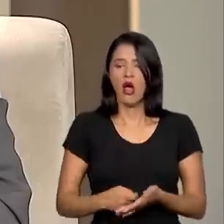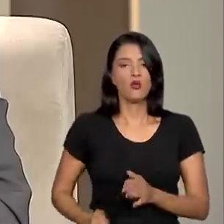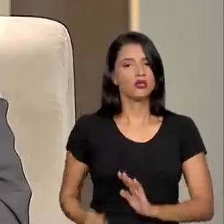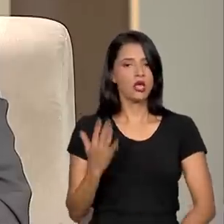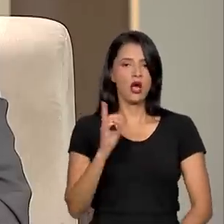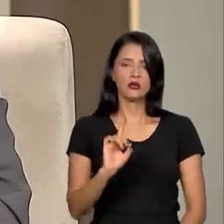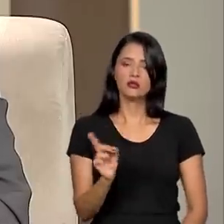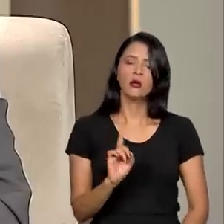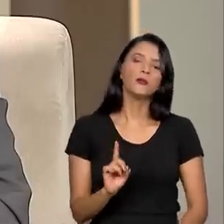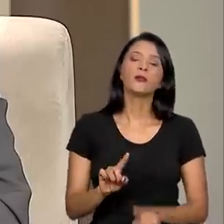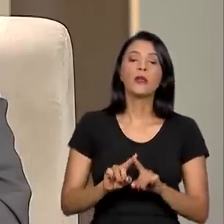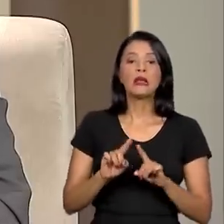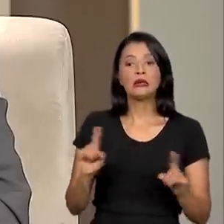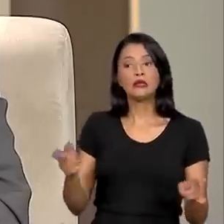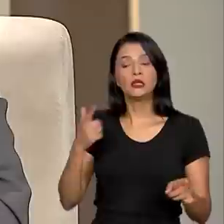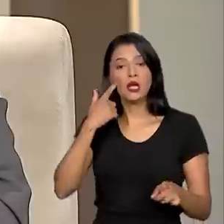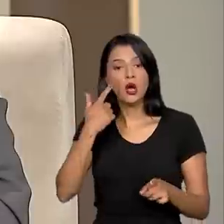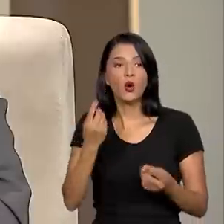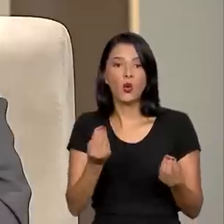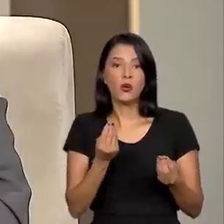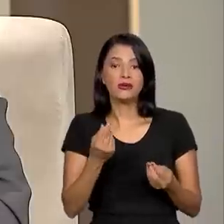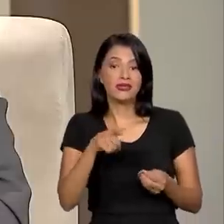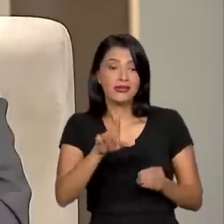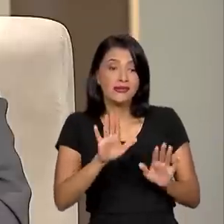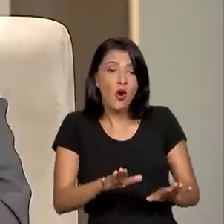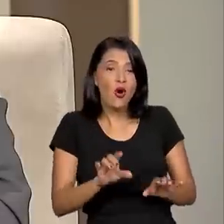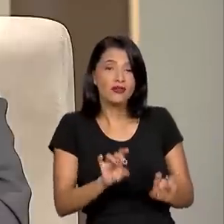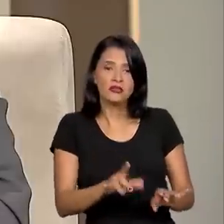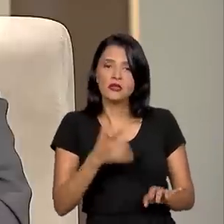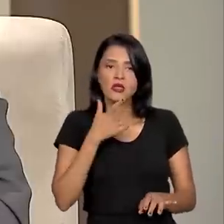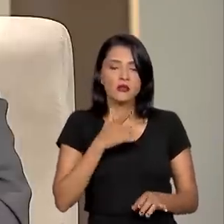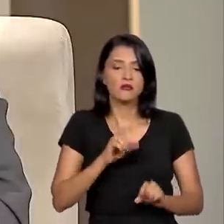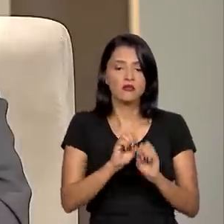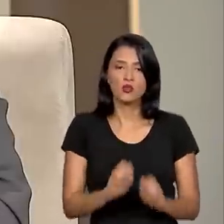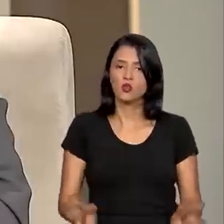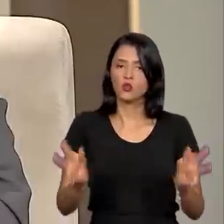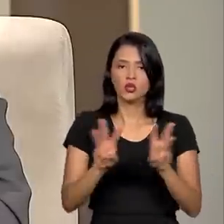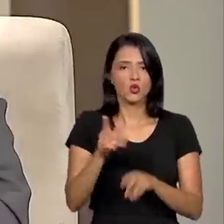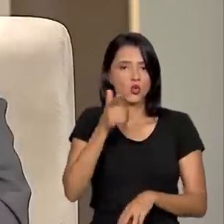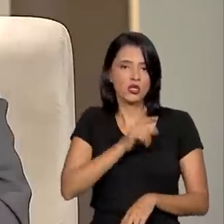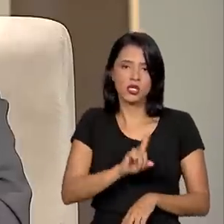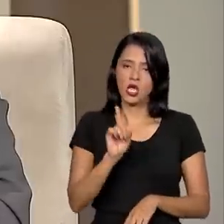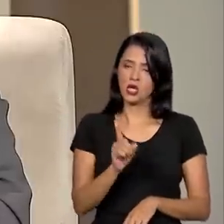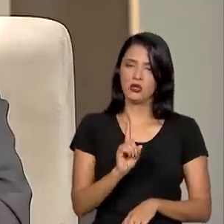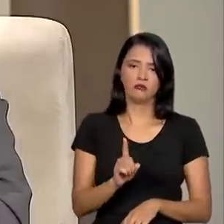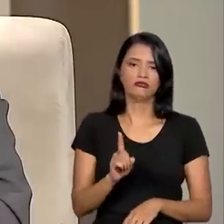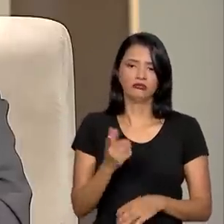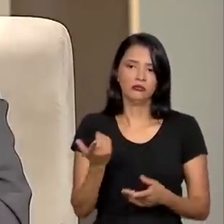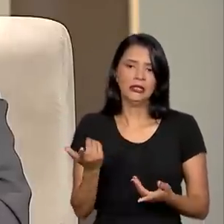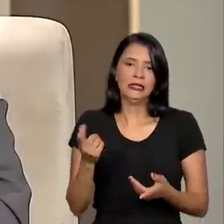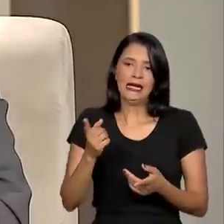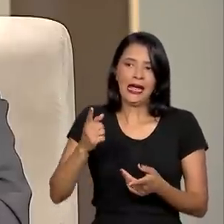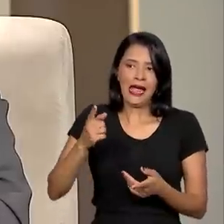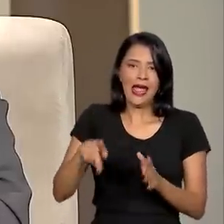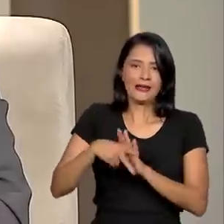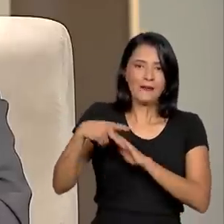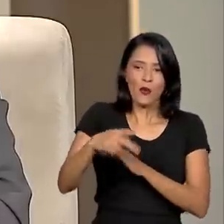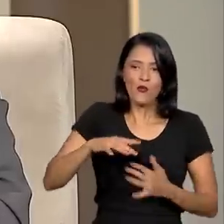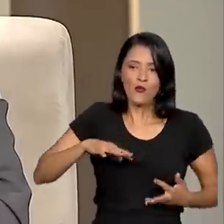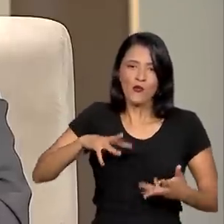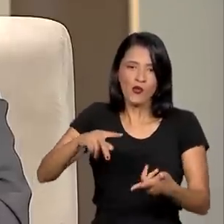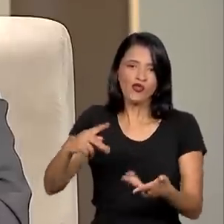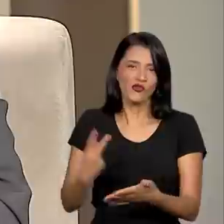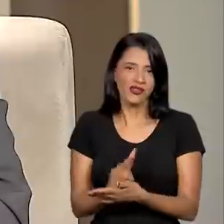Com receita operacional, um museu não sobrevive. Isso não é uma realidade brasileira, isso é uma realidade mundial. Ah, então, é preciso ter